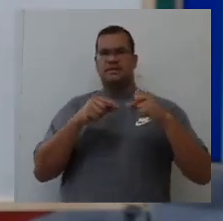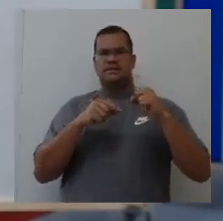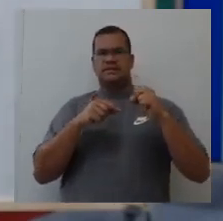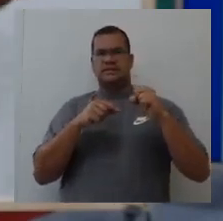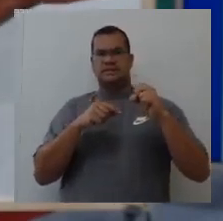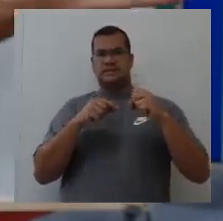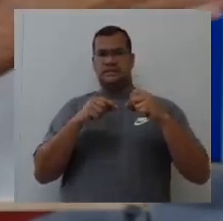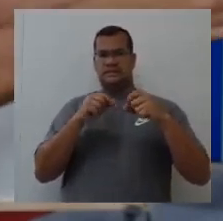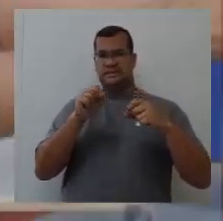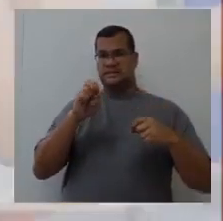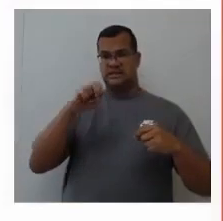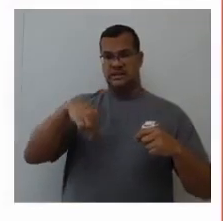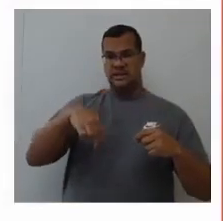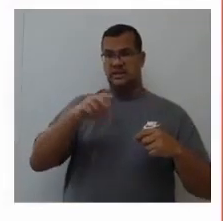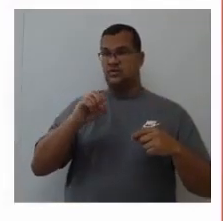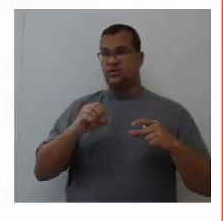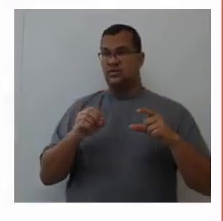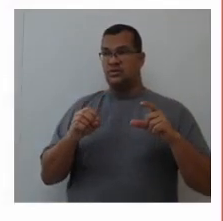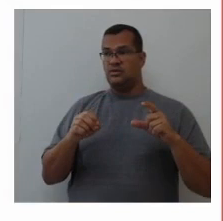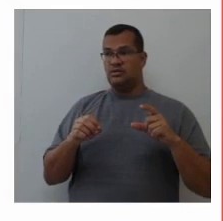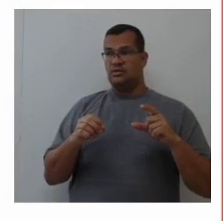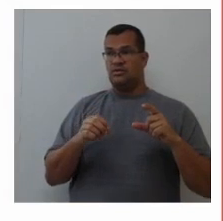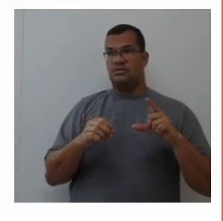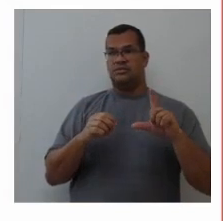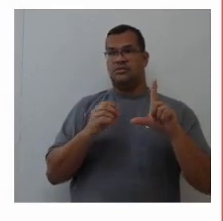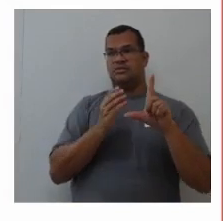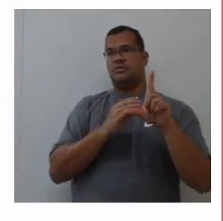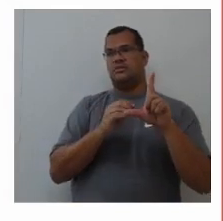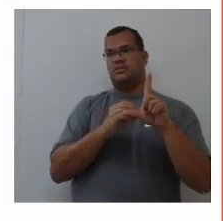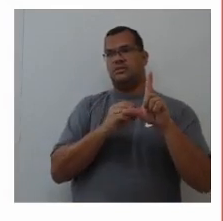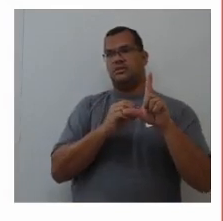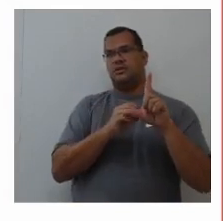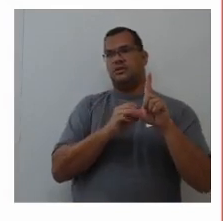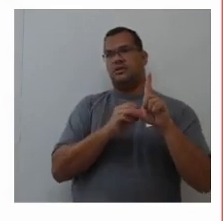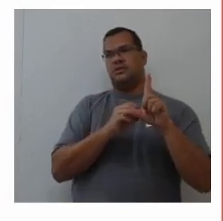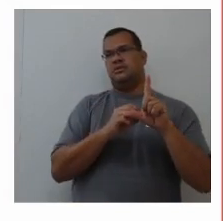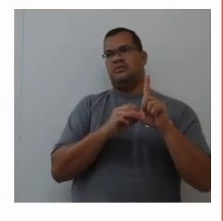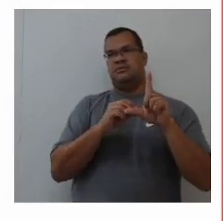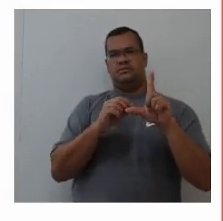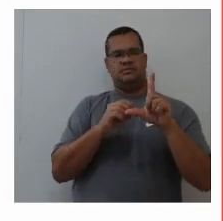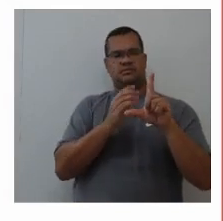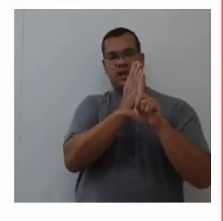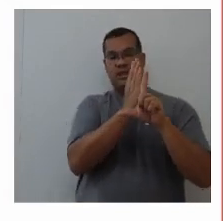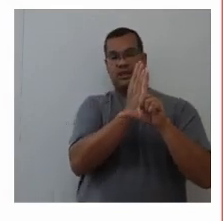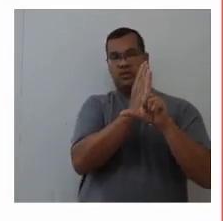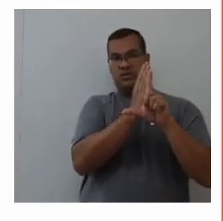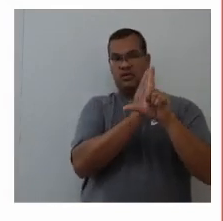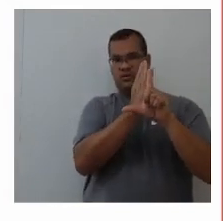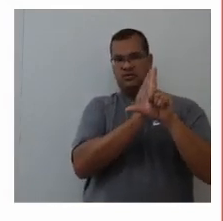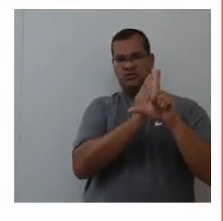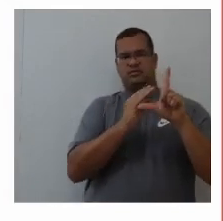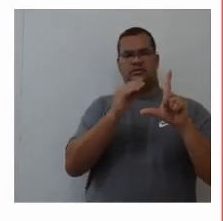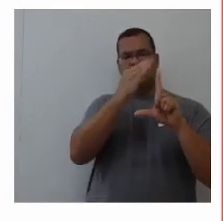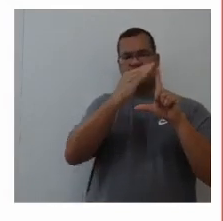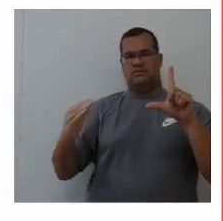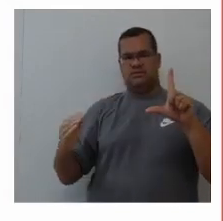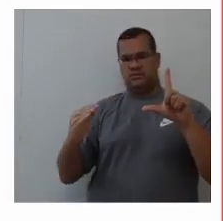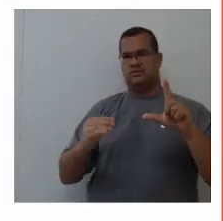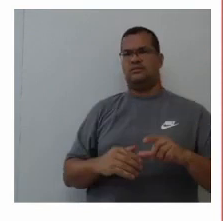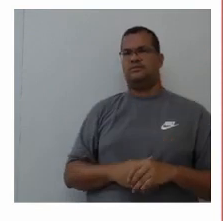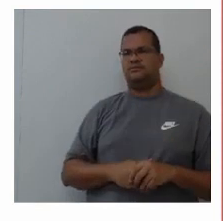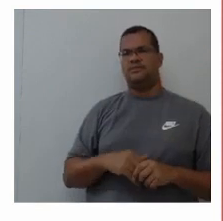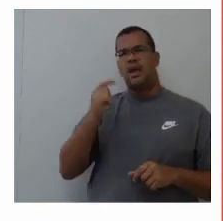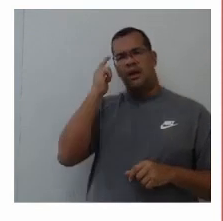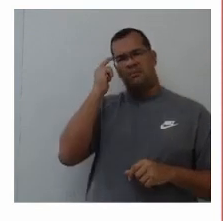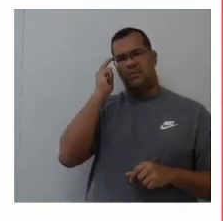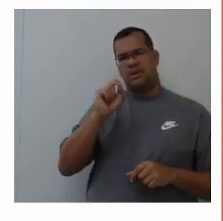você dividir, comparar o cateto oposto de um ângulo em relação à sua hipotenusa. Observe o que vai acontecer agora quando eu